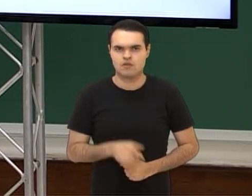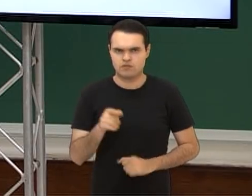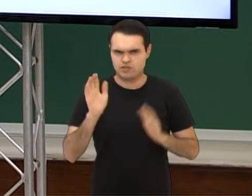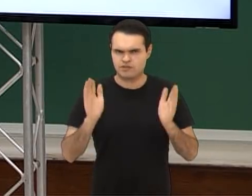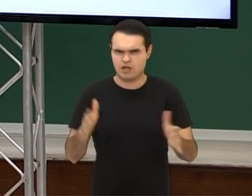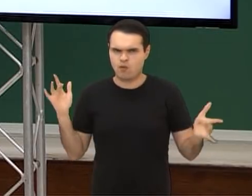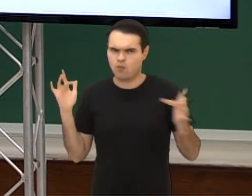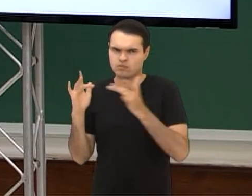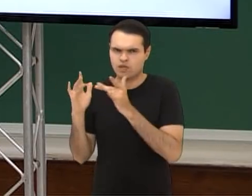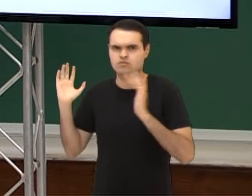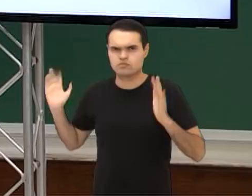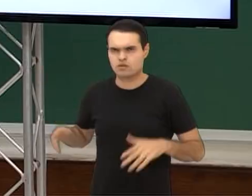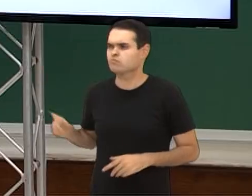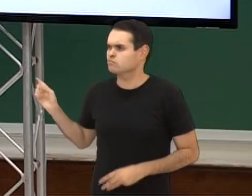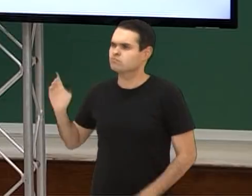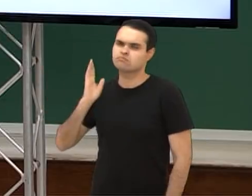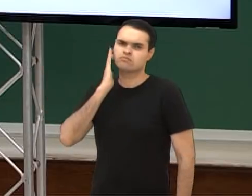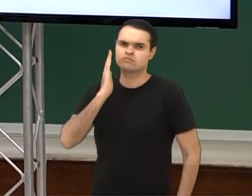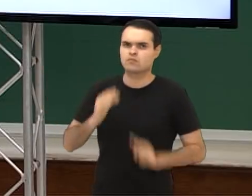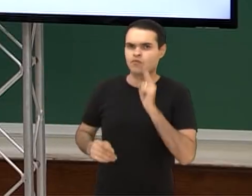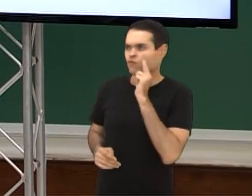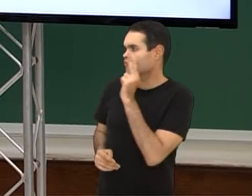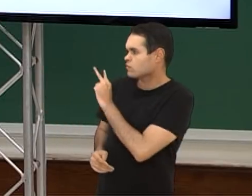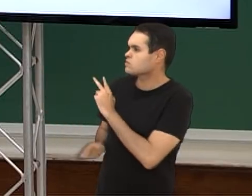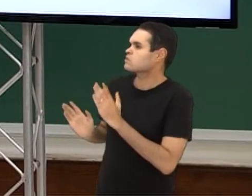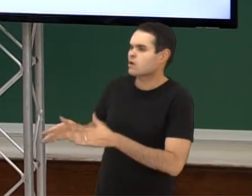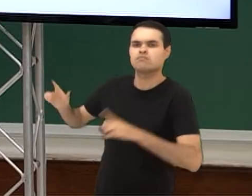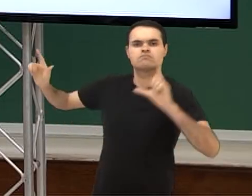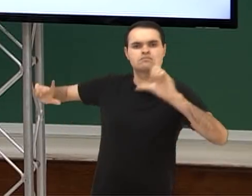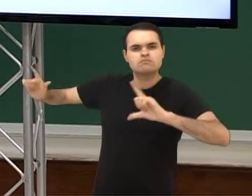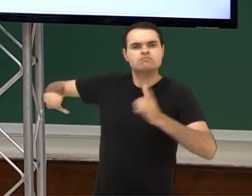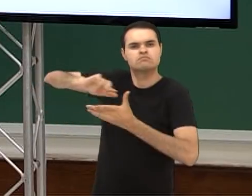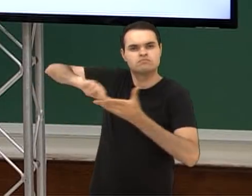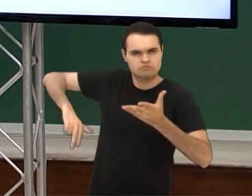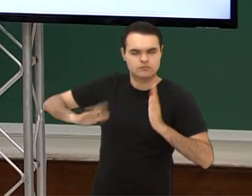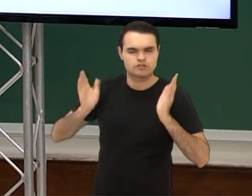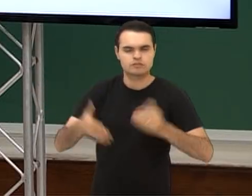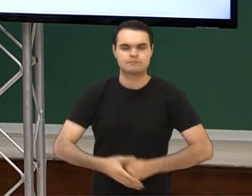teve contato, familiaridade com essa logomarca, né?